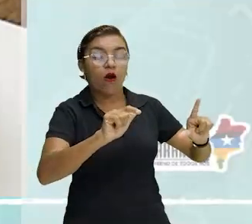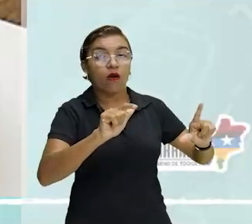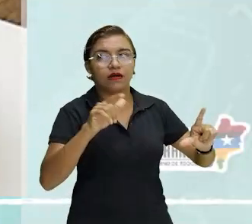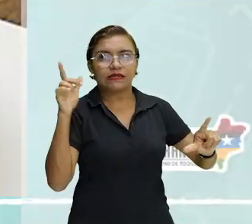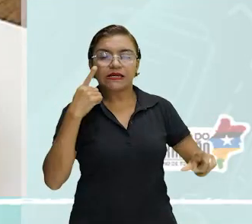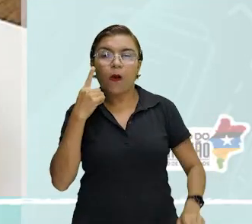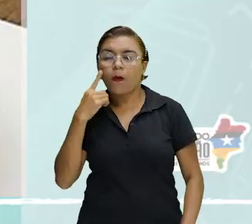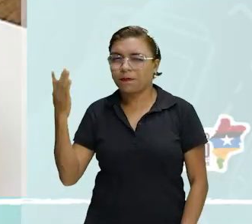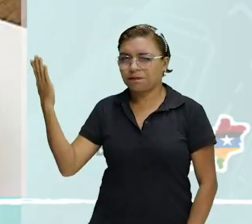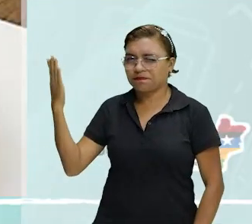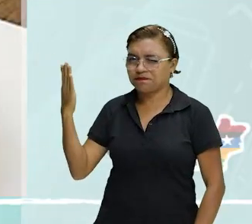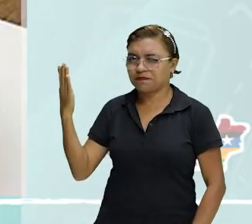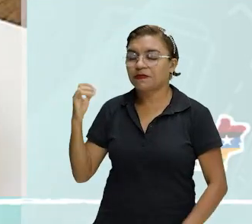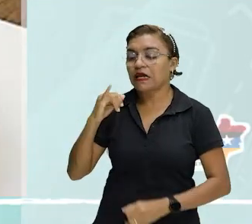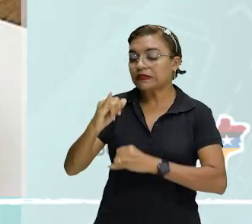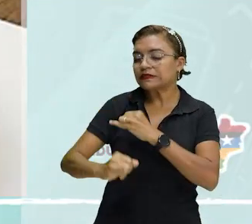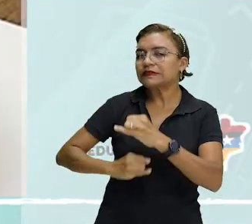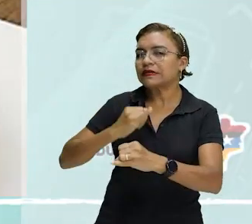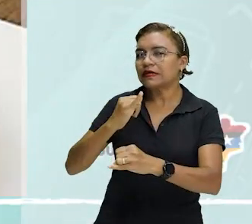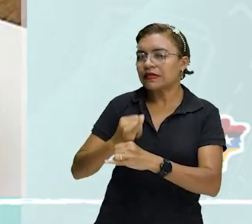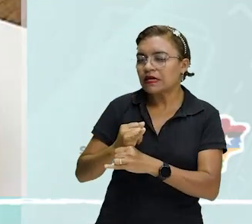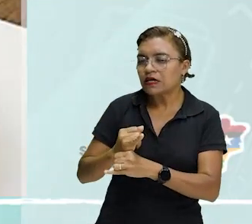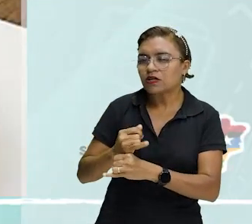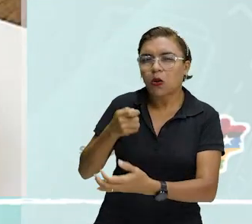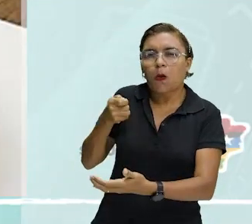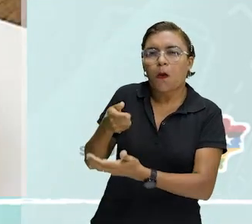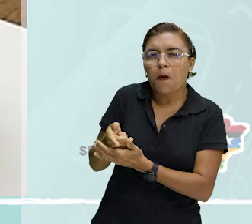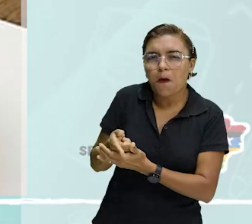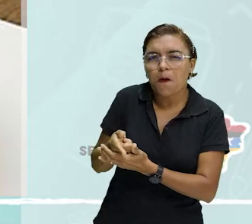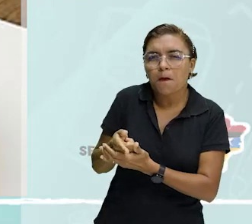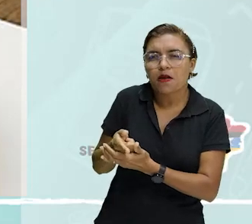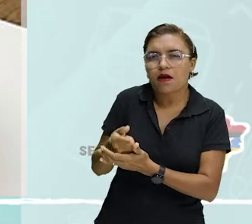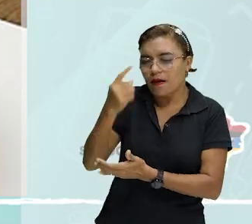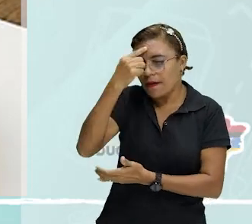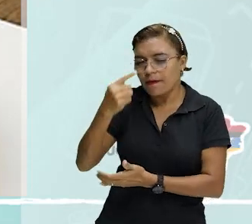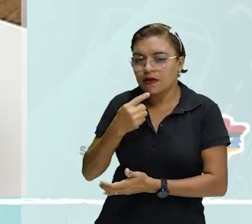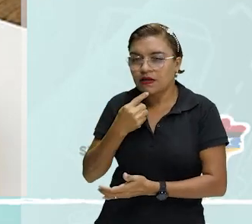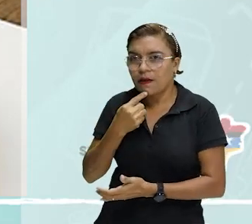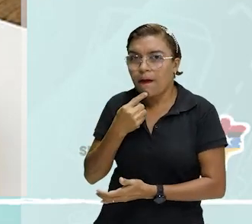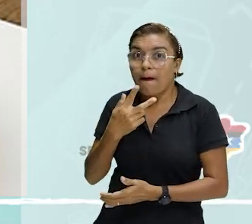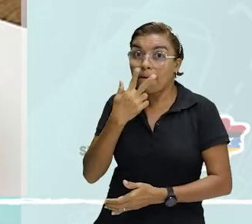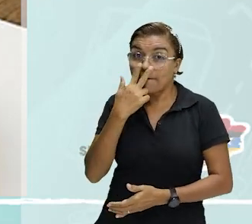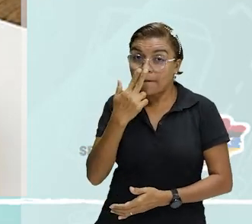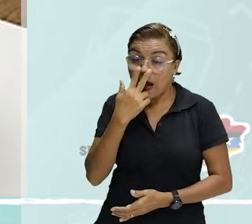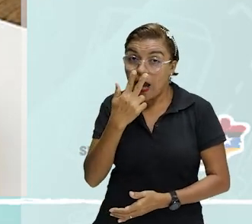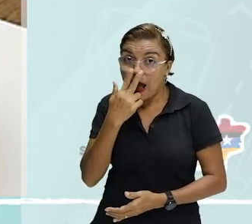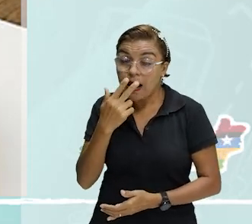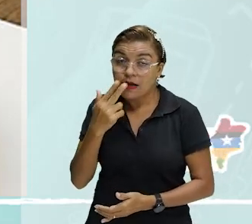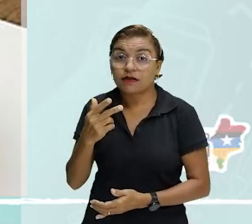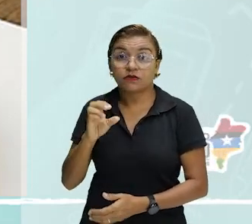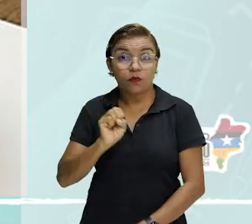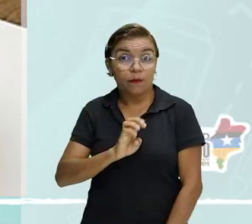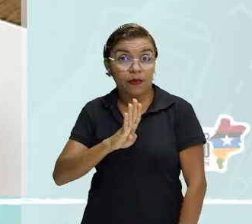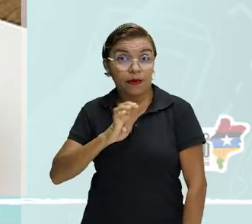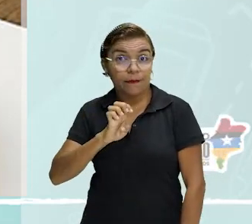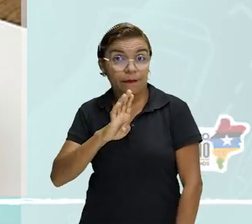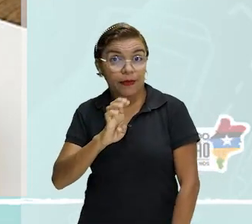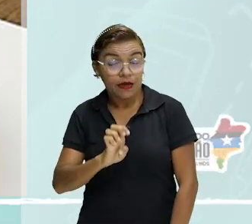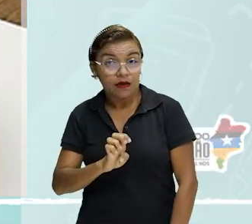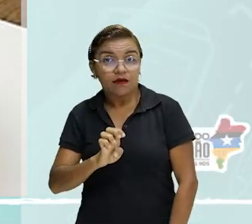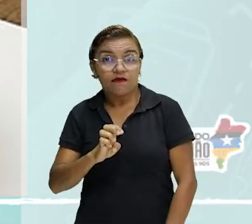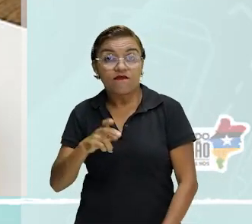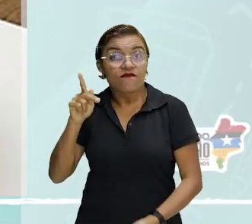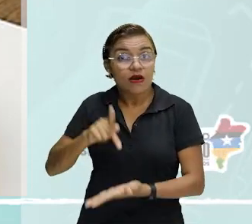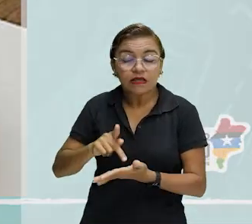dessa aqui, ó. Aqui no estúdio, algumas pessoas acharam que era um bebê de verdade. É uma estátua. O nome